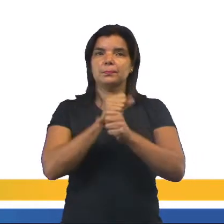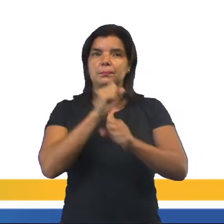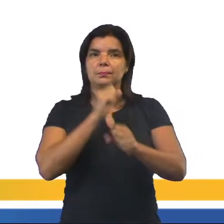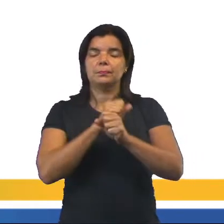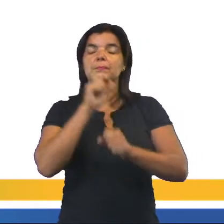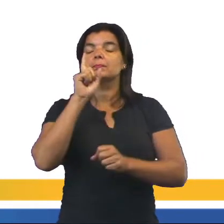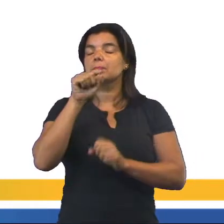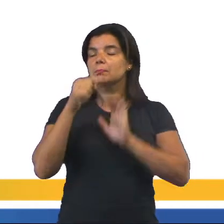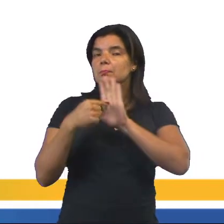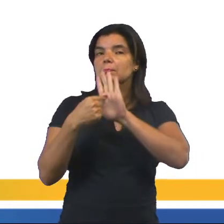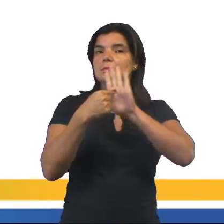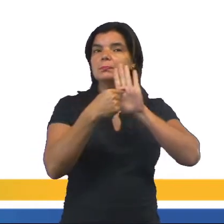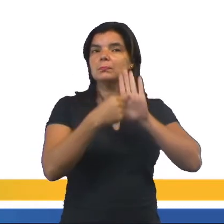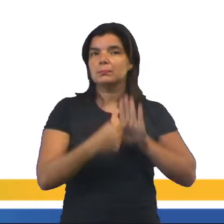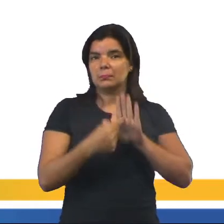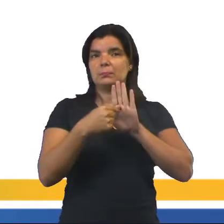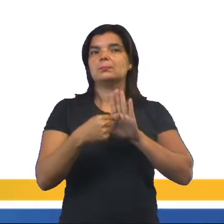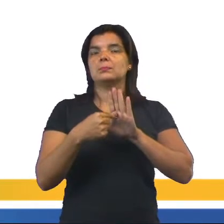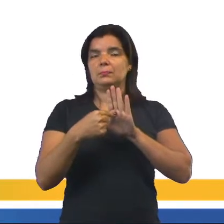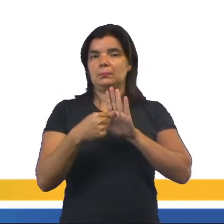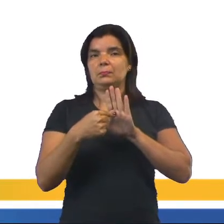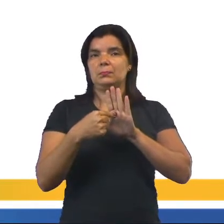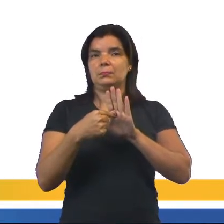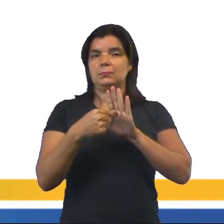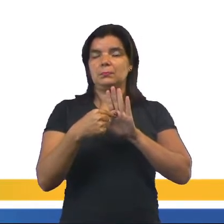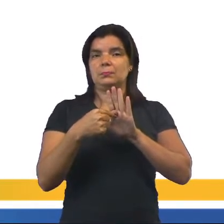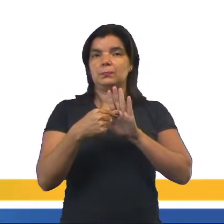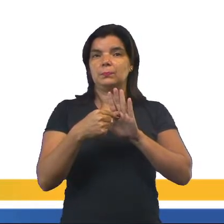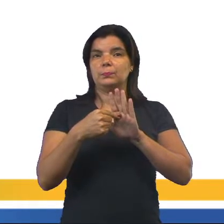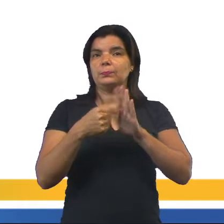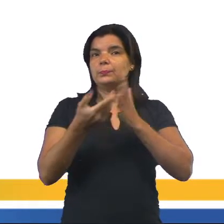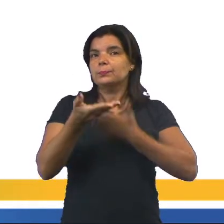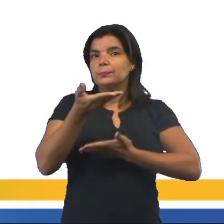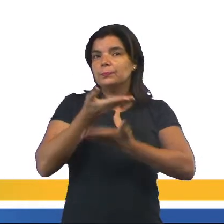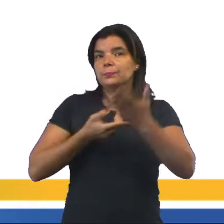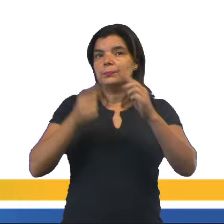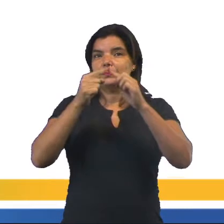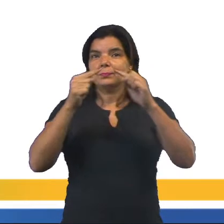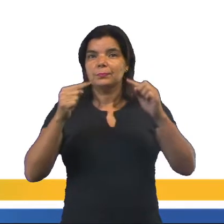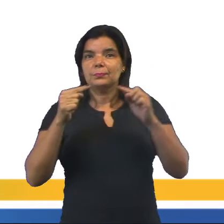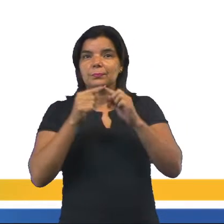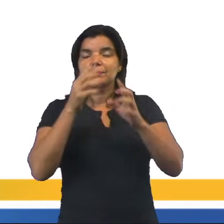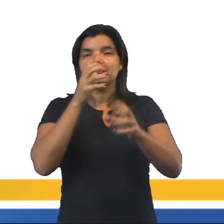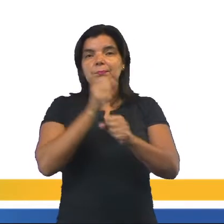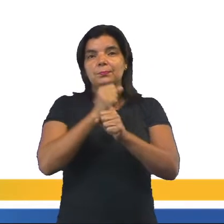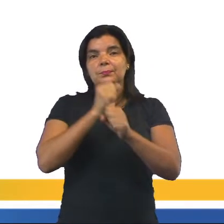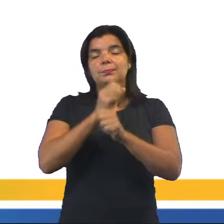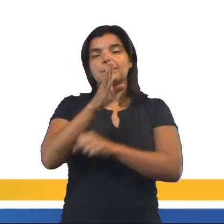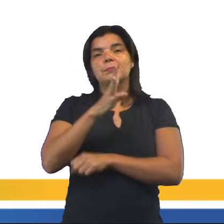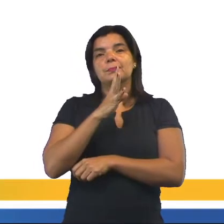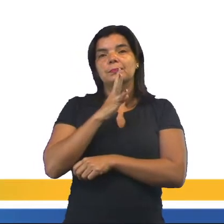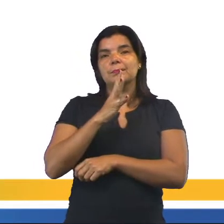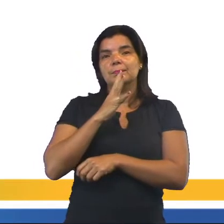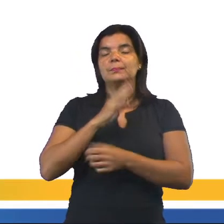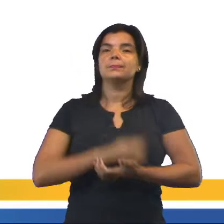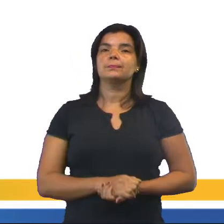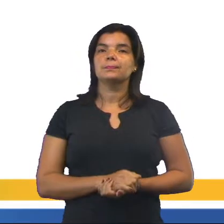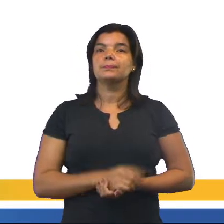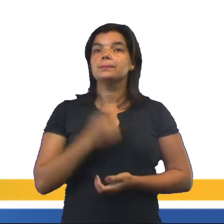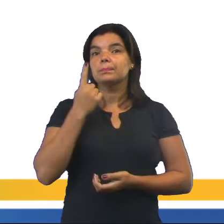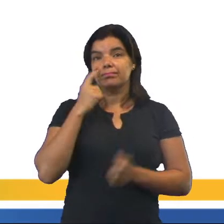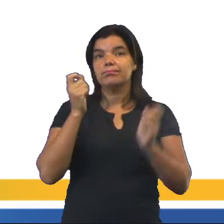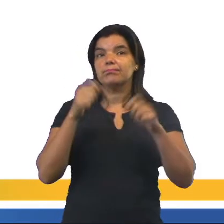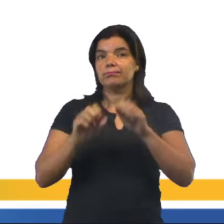de identidade trigonométrica é a demonstração através das relações trigonométricas